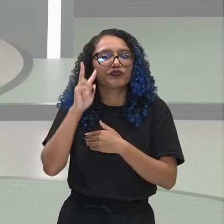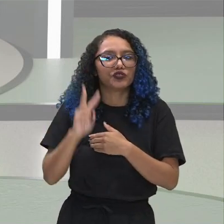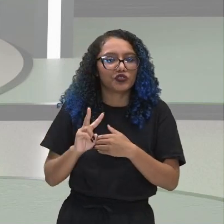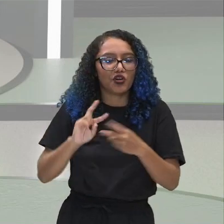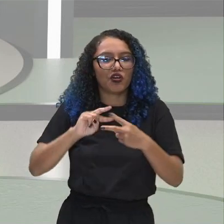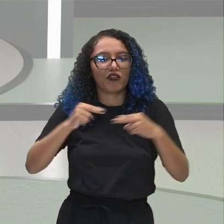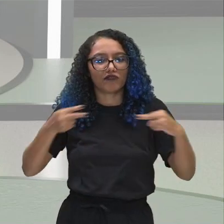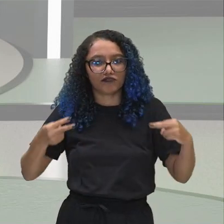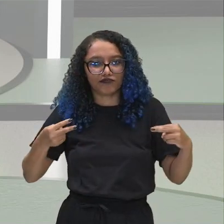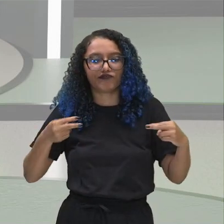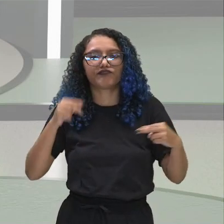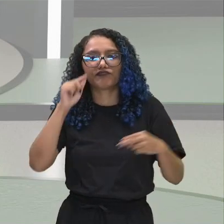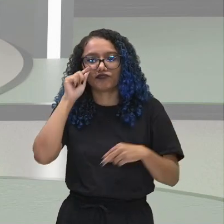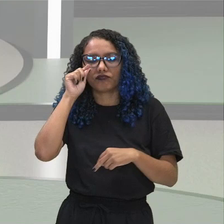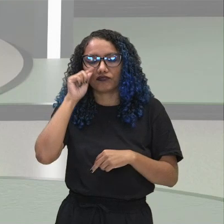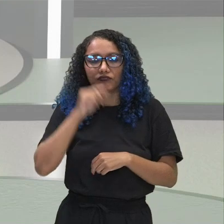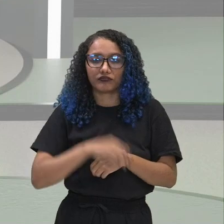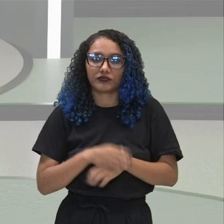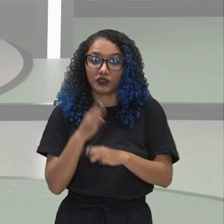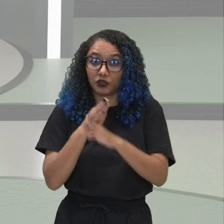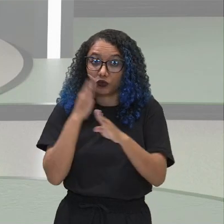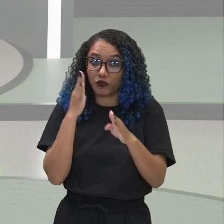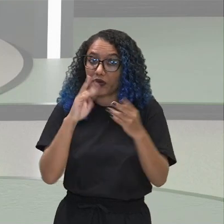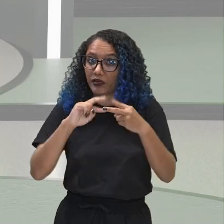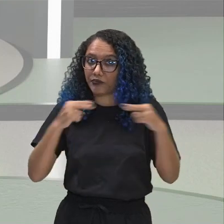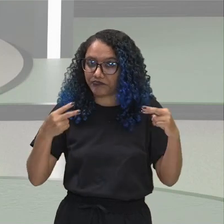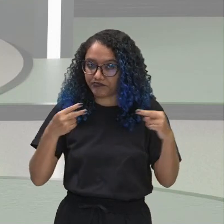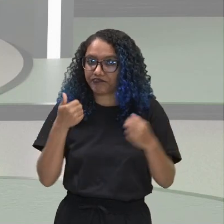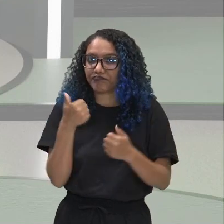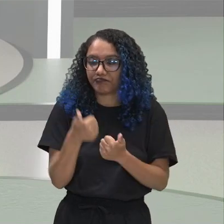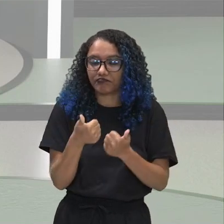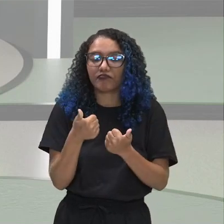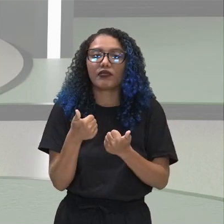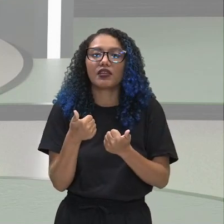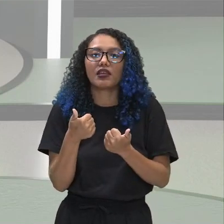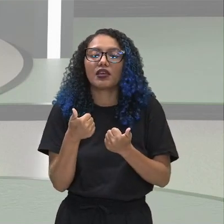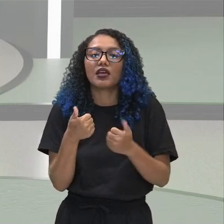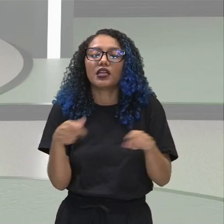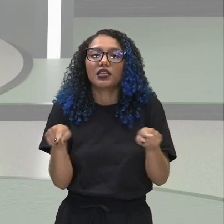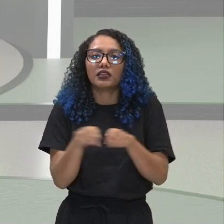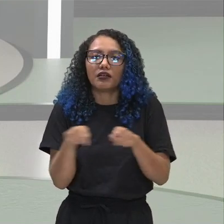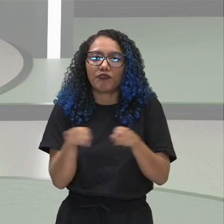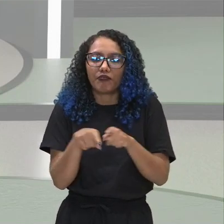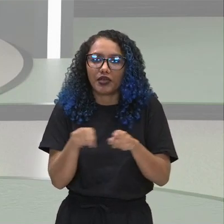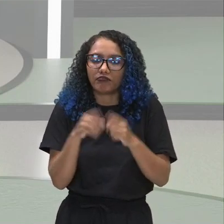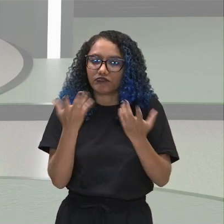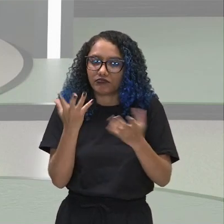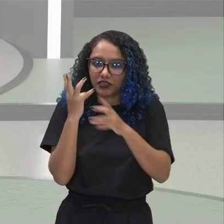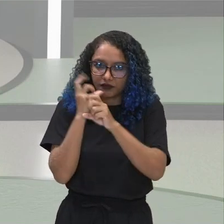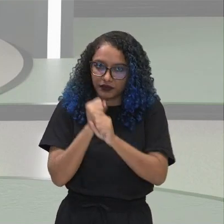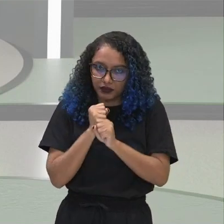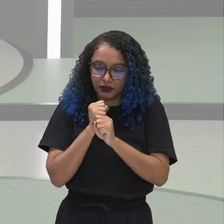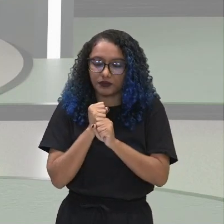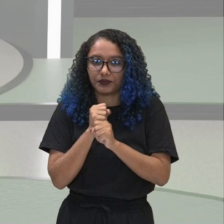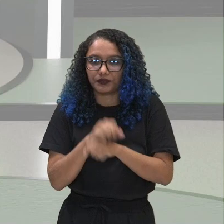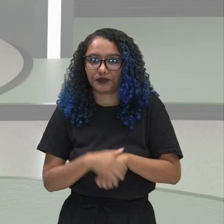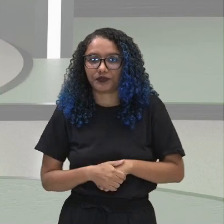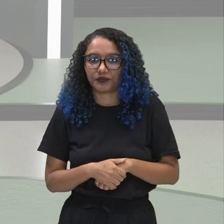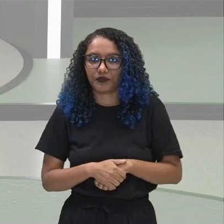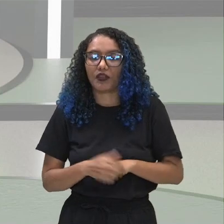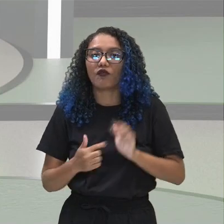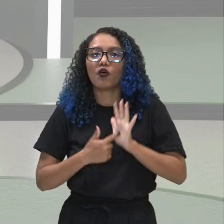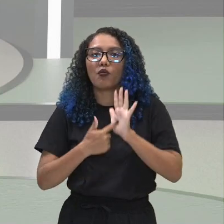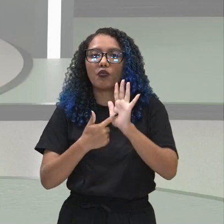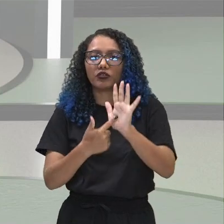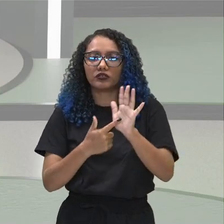do Desvendando o Código Genético. Só para relembrar mais um pouquinho para vocês, através de uma linha do tempo, né,